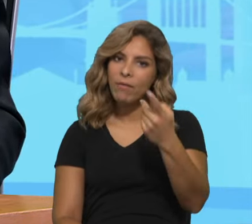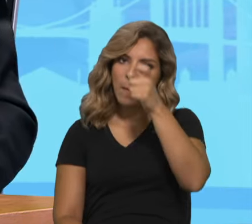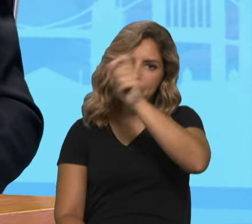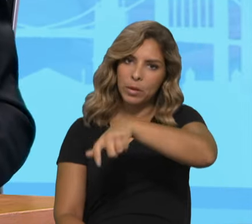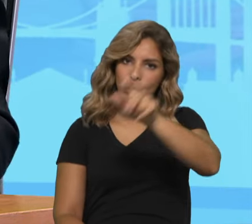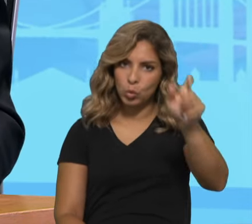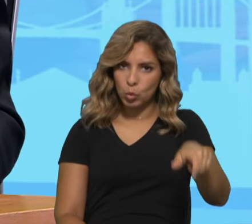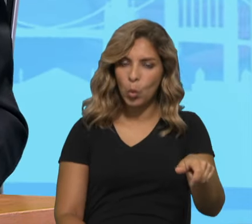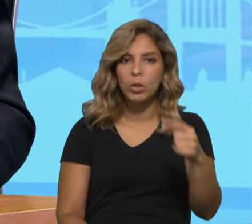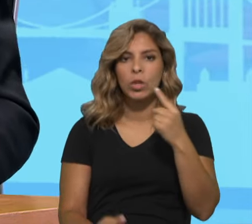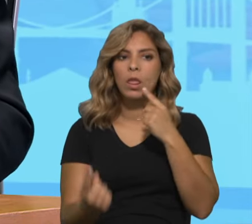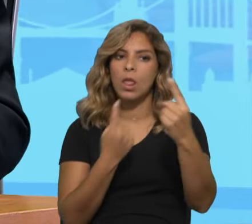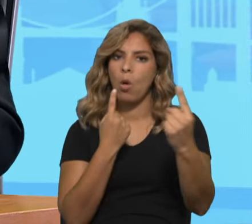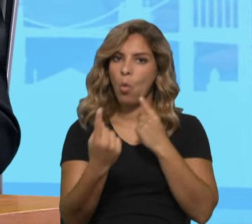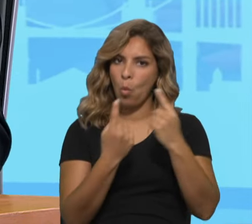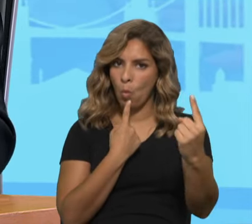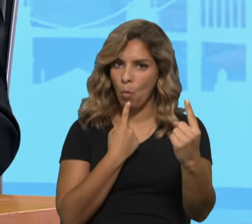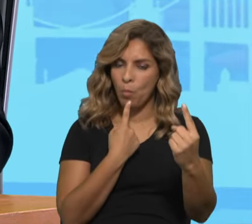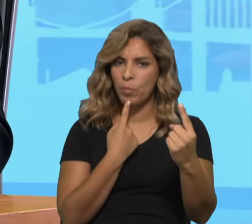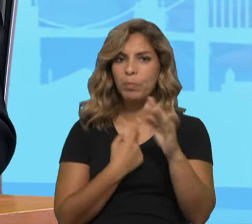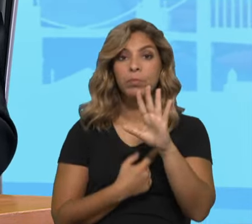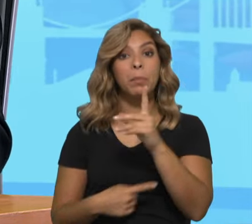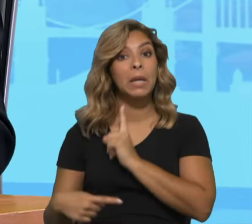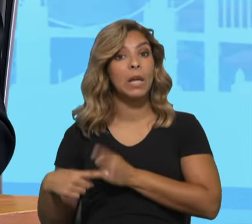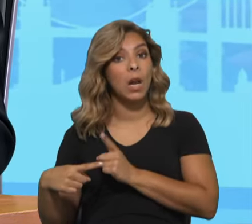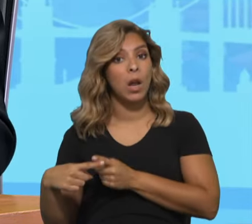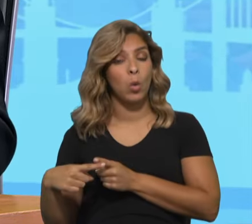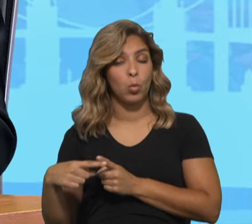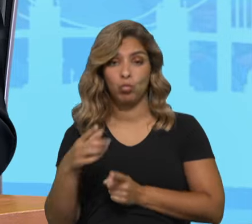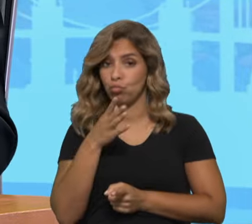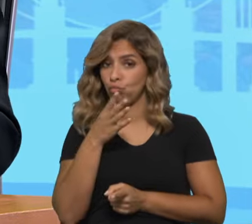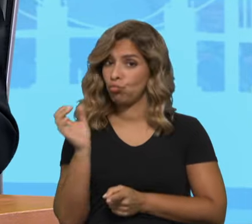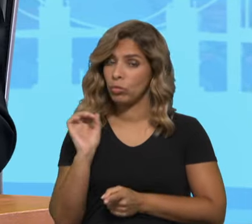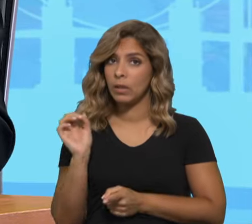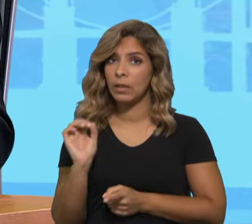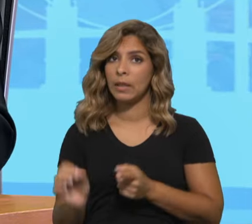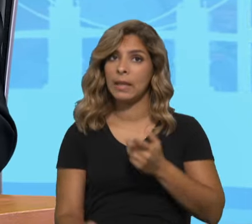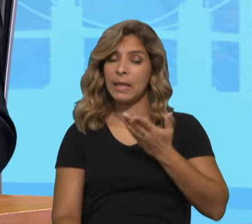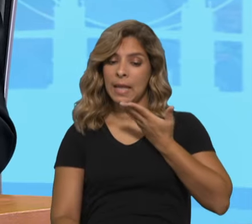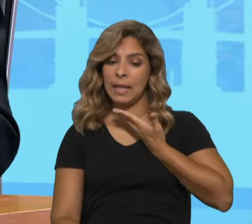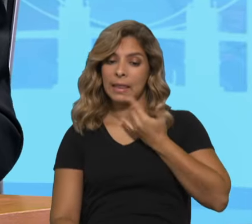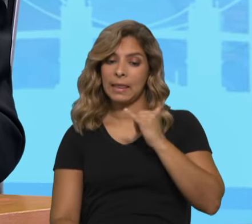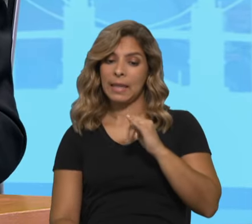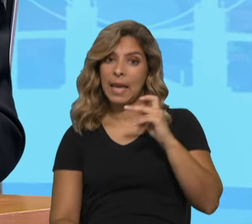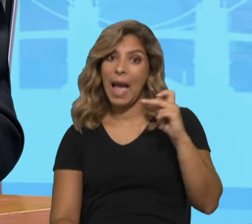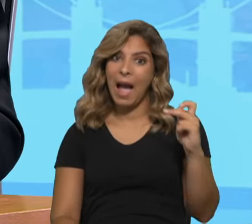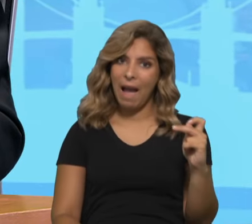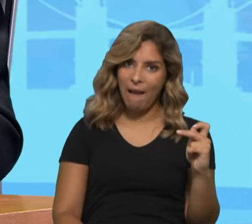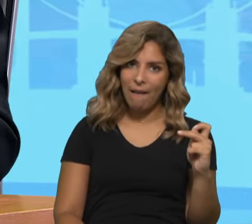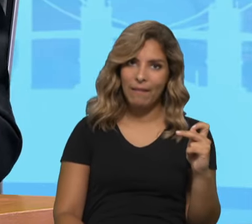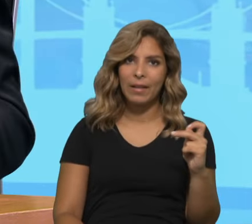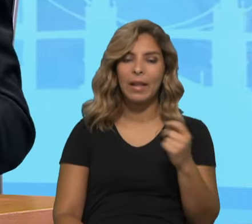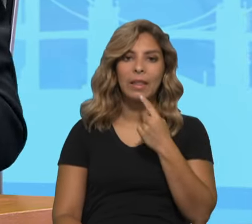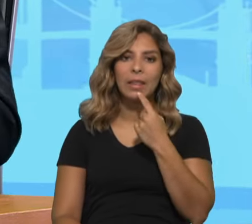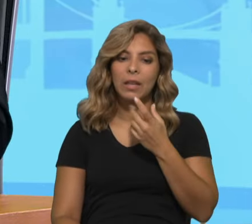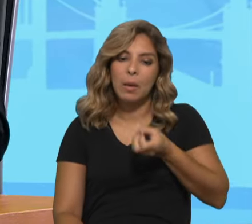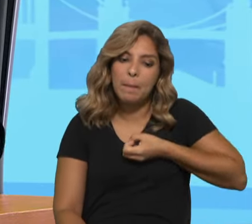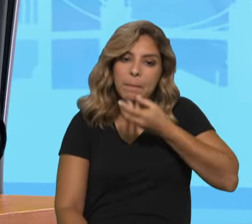é dois, mas o grego não diz isso. O grego é o dia, e o dia quer dizer através da